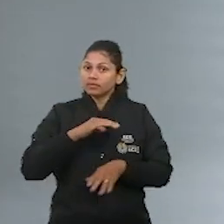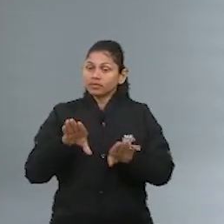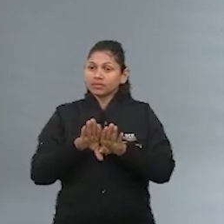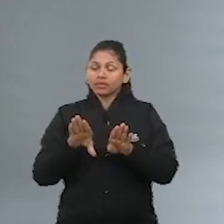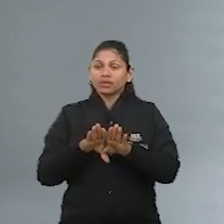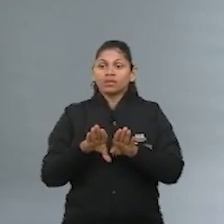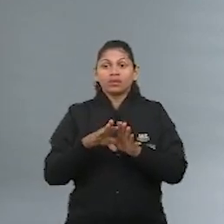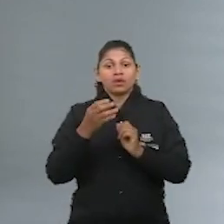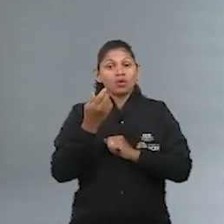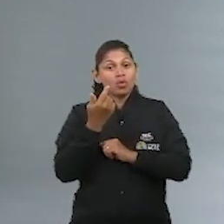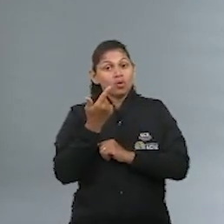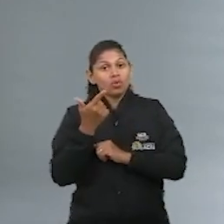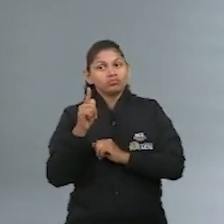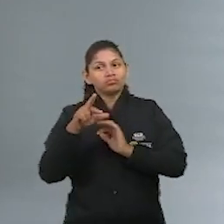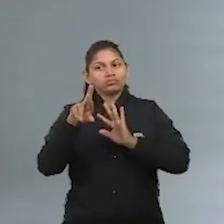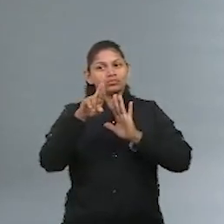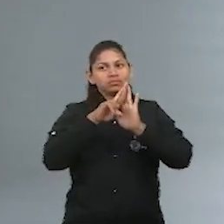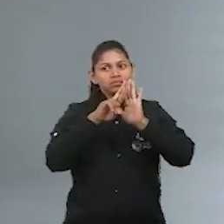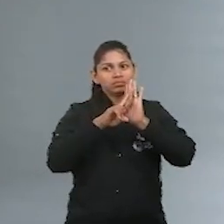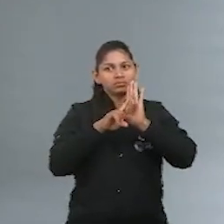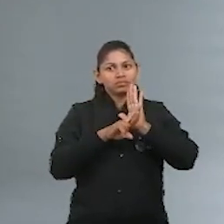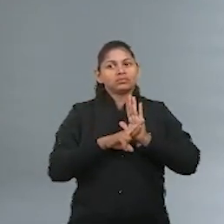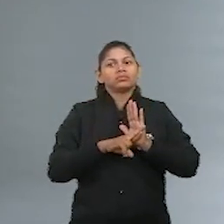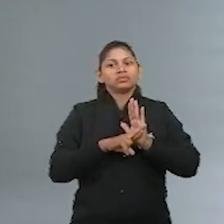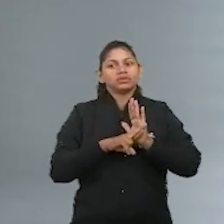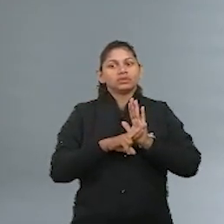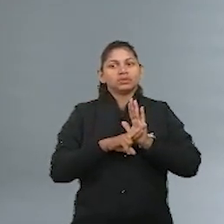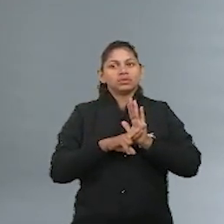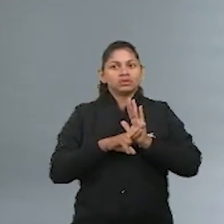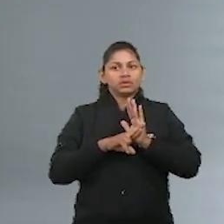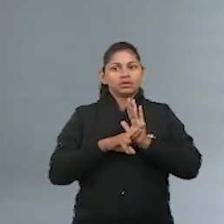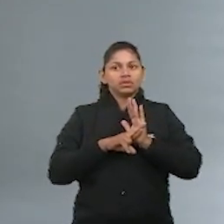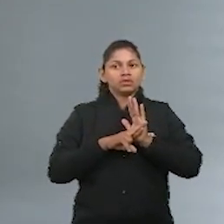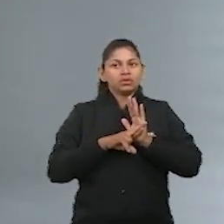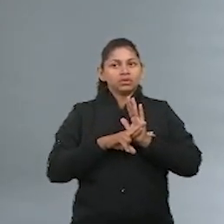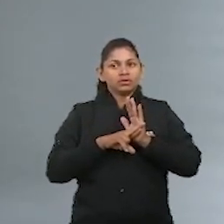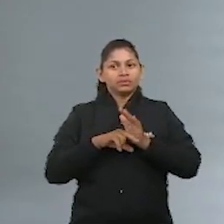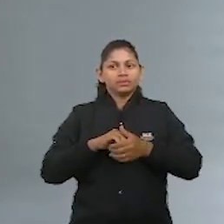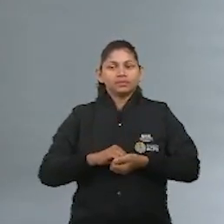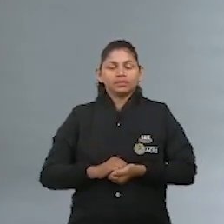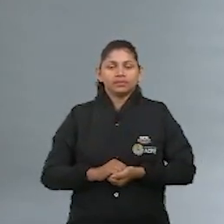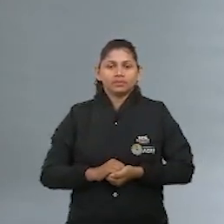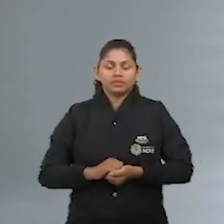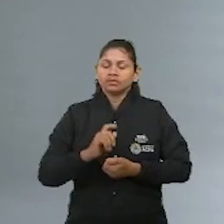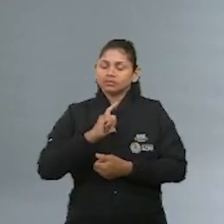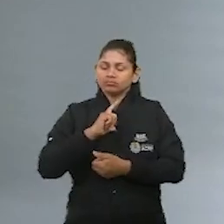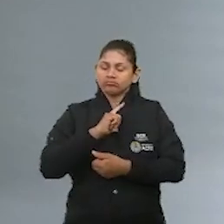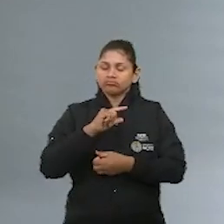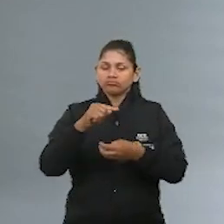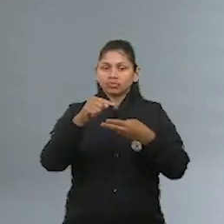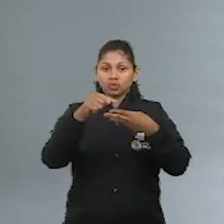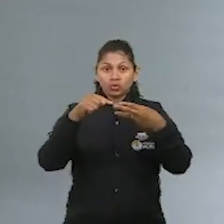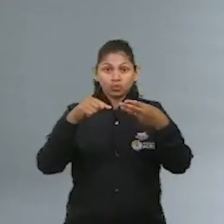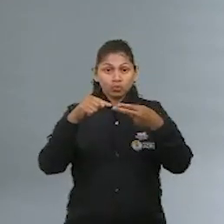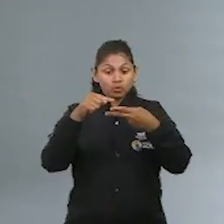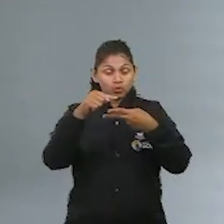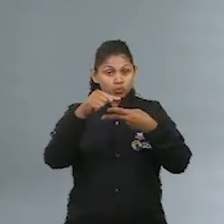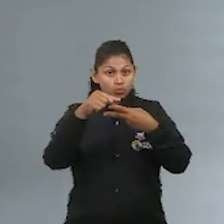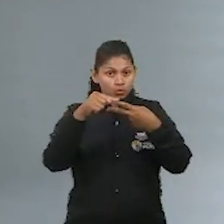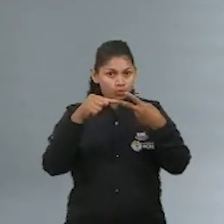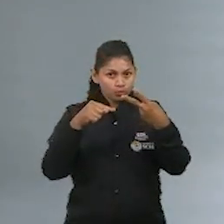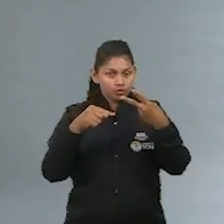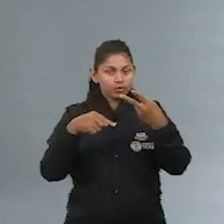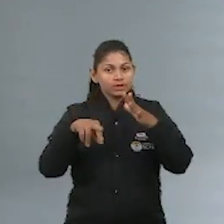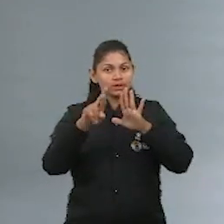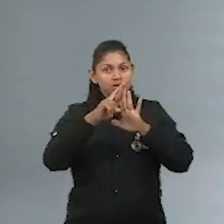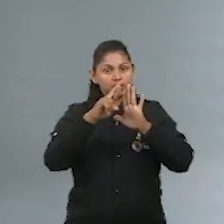Kirchhoff, né? Kirchhoff. É difícil um pouco essa palavra, né? Mas, enfim, temos 2 leis. A primeira lei, ela vai falar a lei